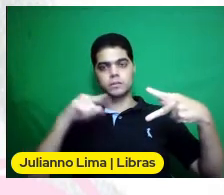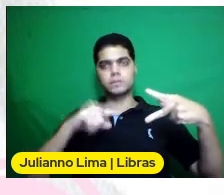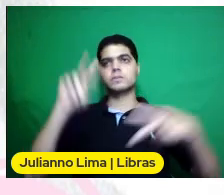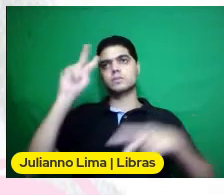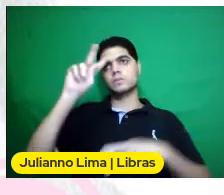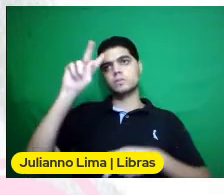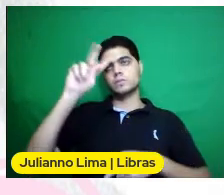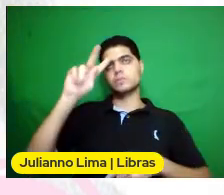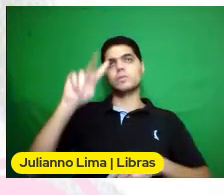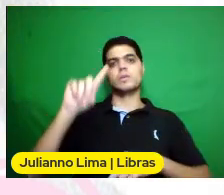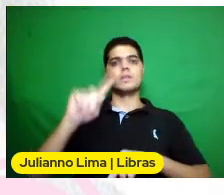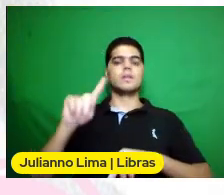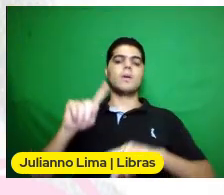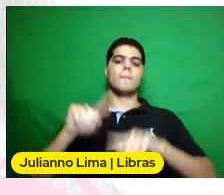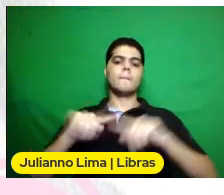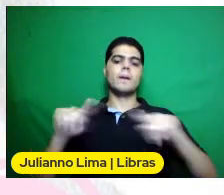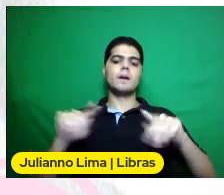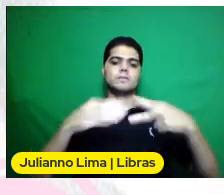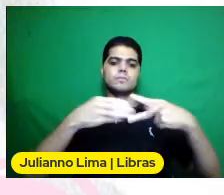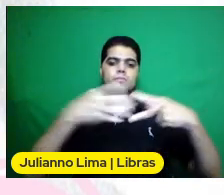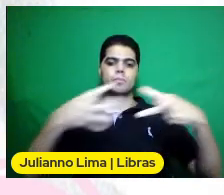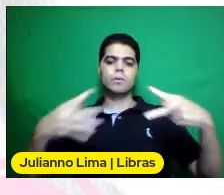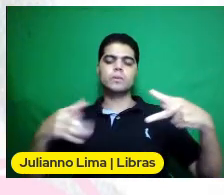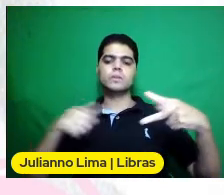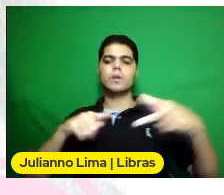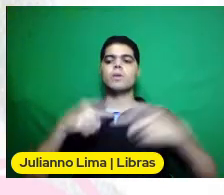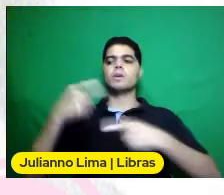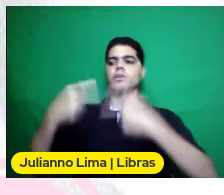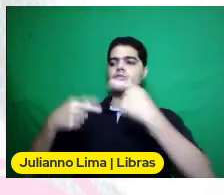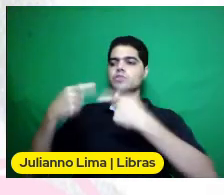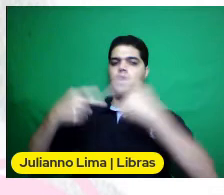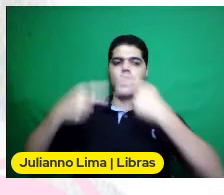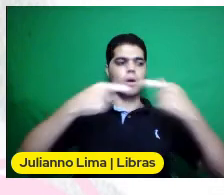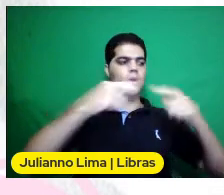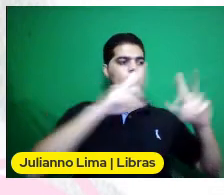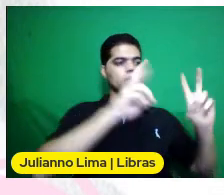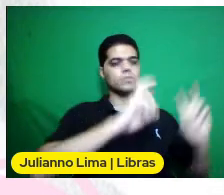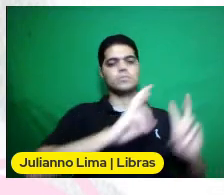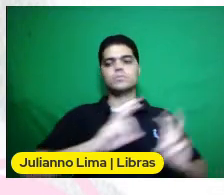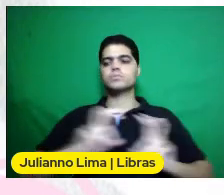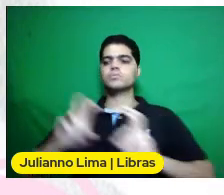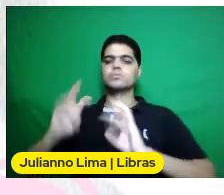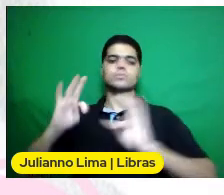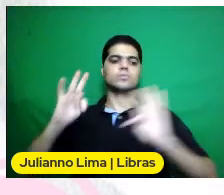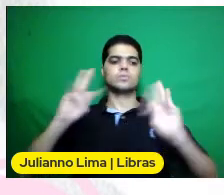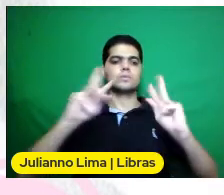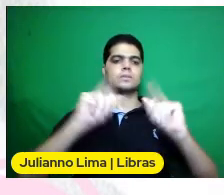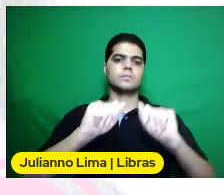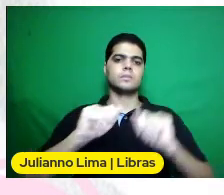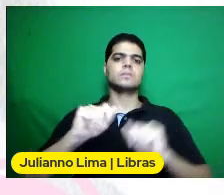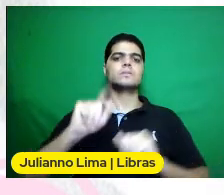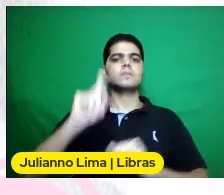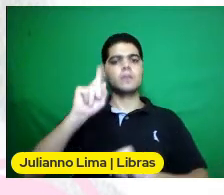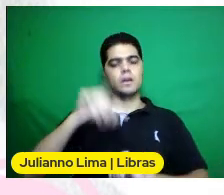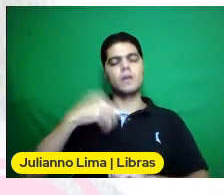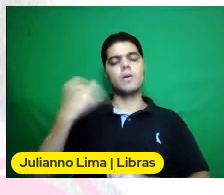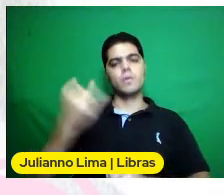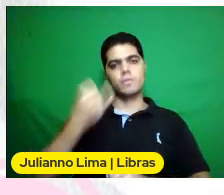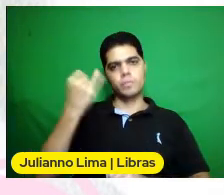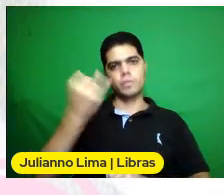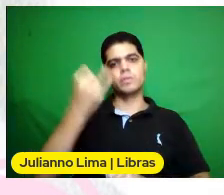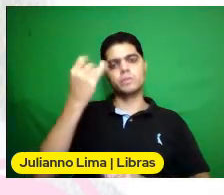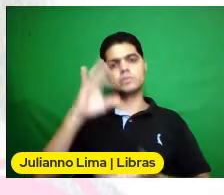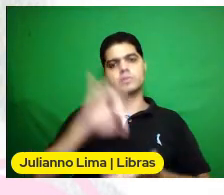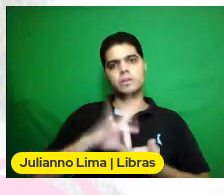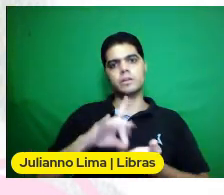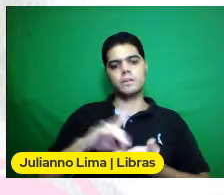um portal que dialoga com todos esses saberes, é fundamental para a gente poder construir